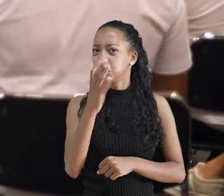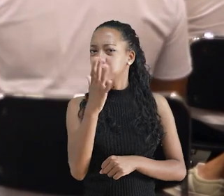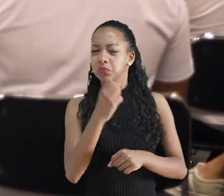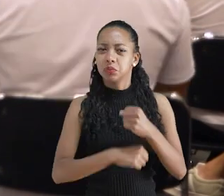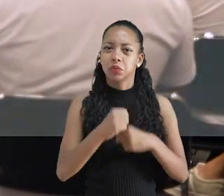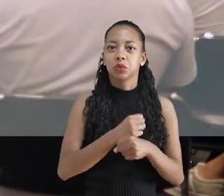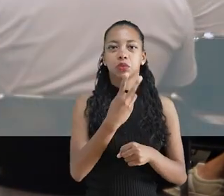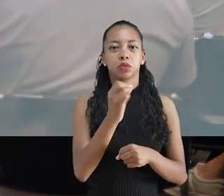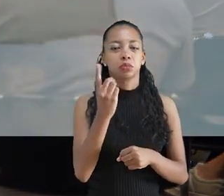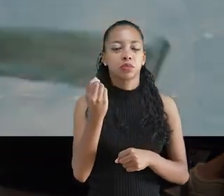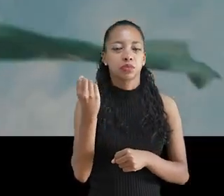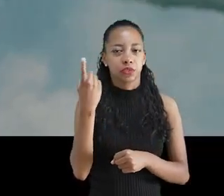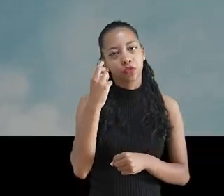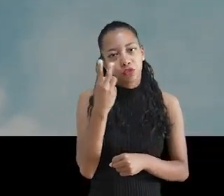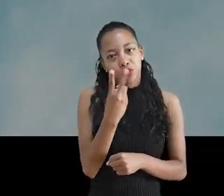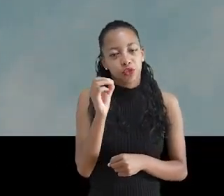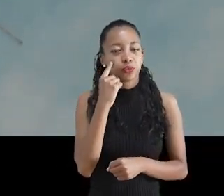recordo muito bem agora